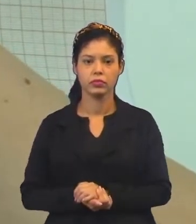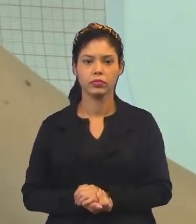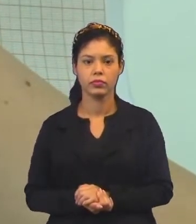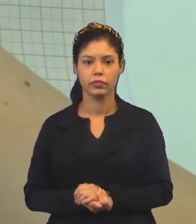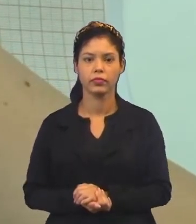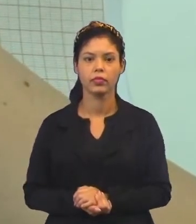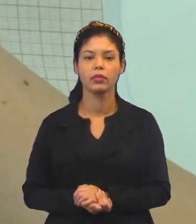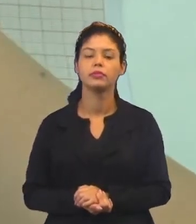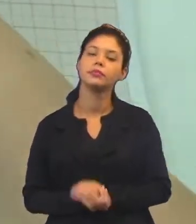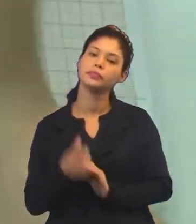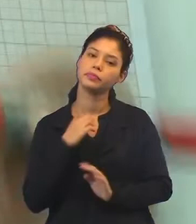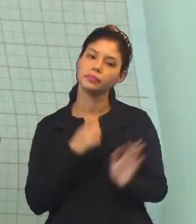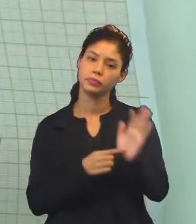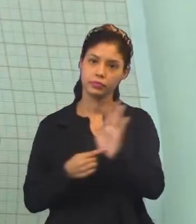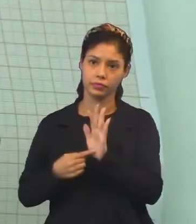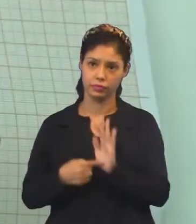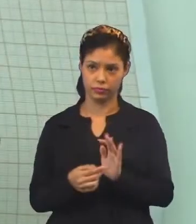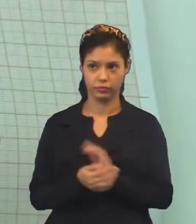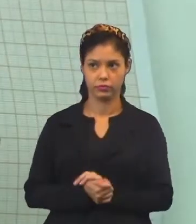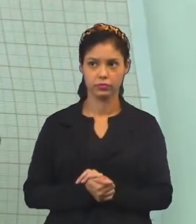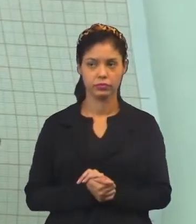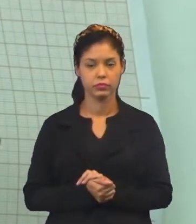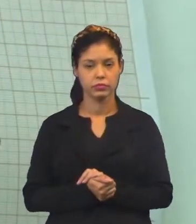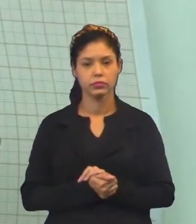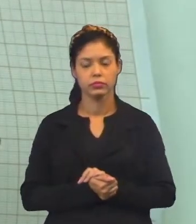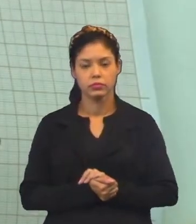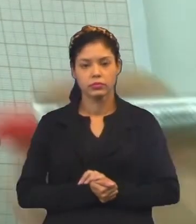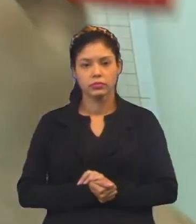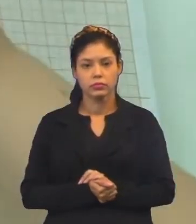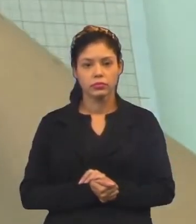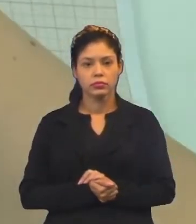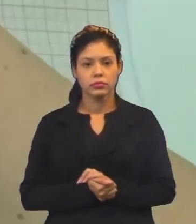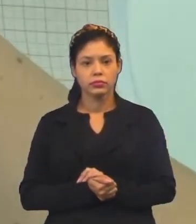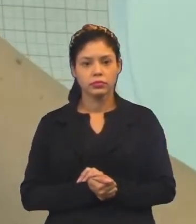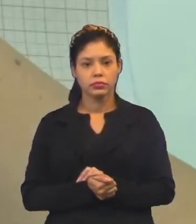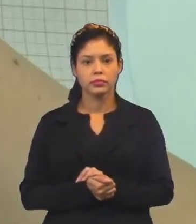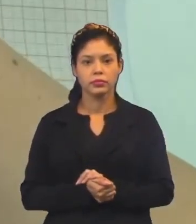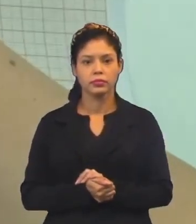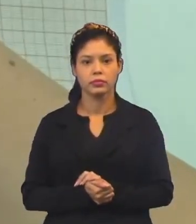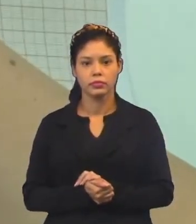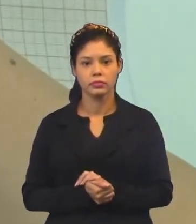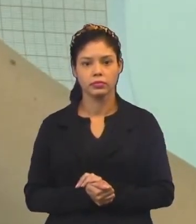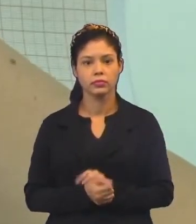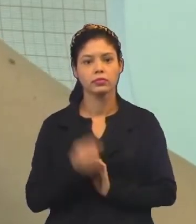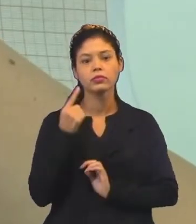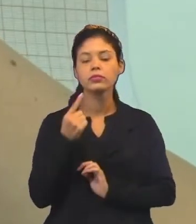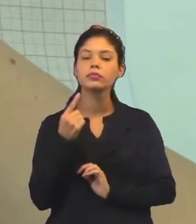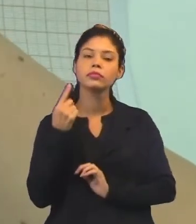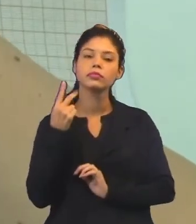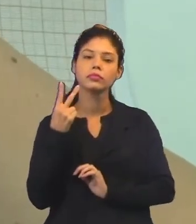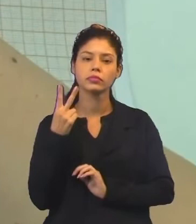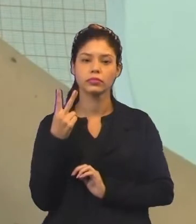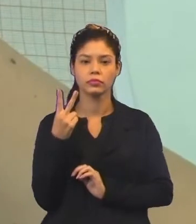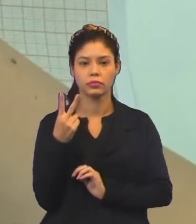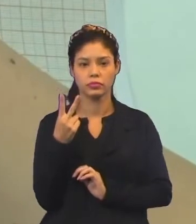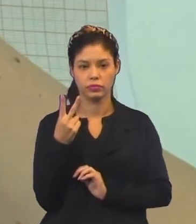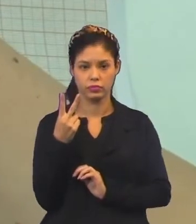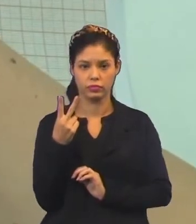Então, o perímetro está se referindo ao contorno, né? Vamos lá contar.